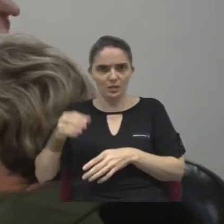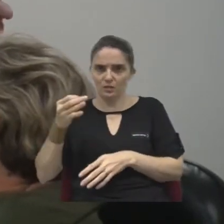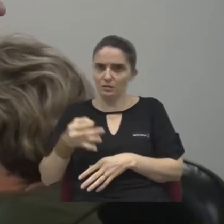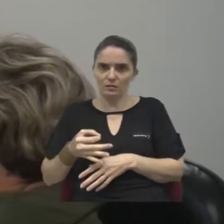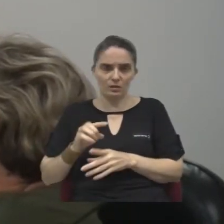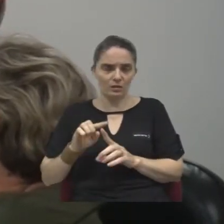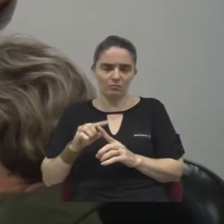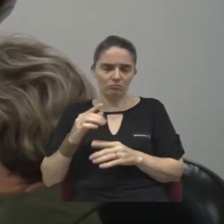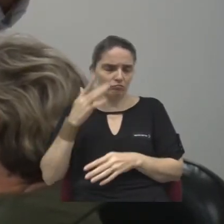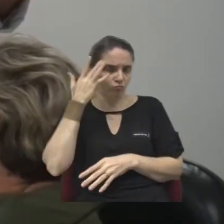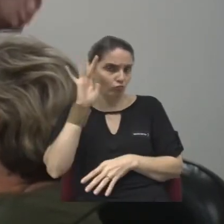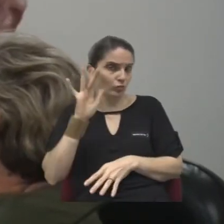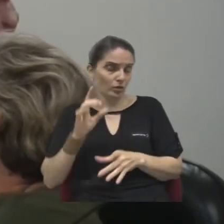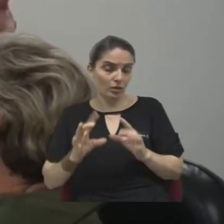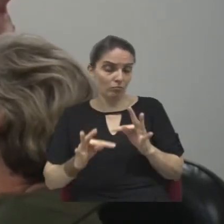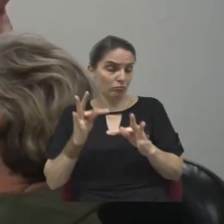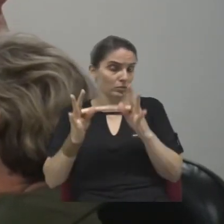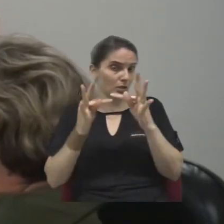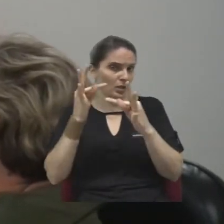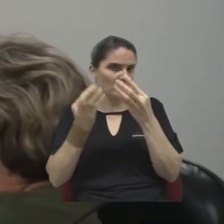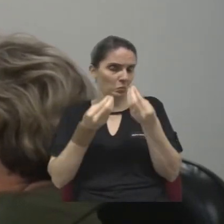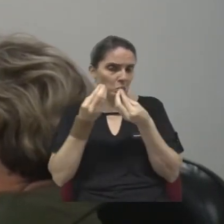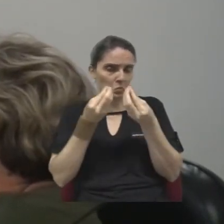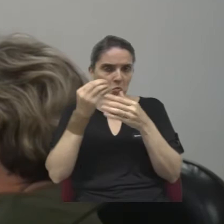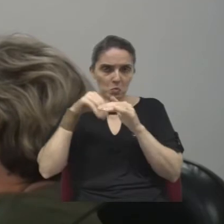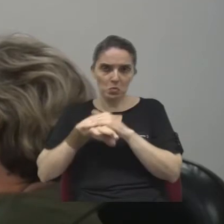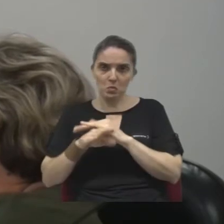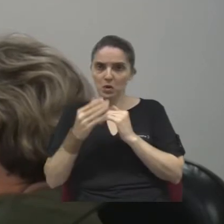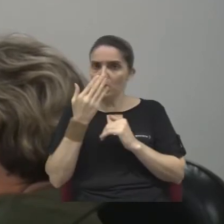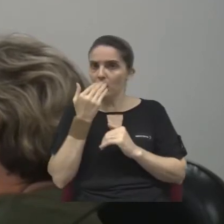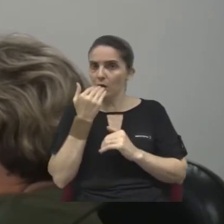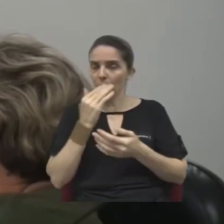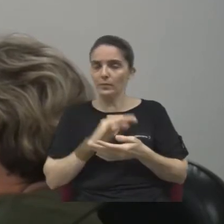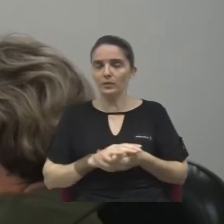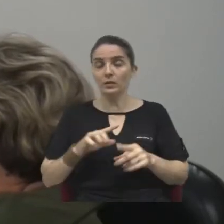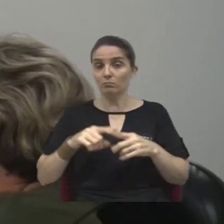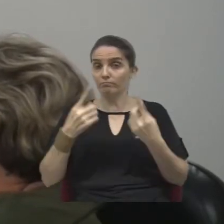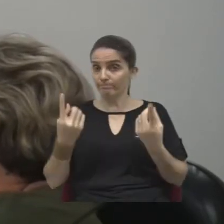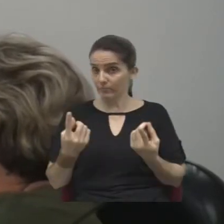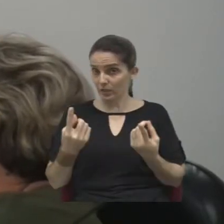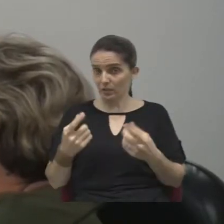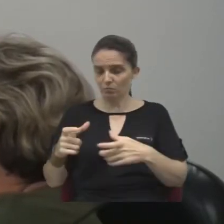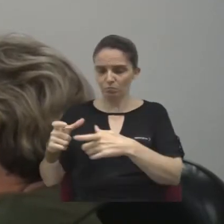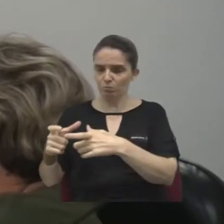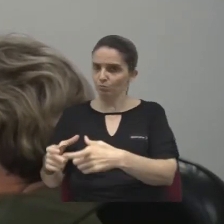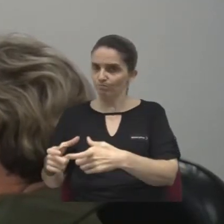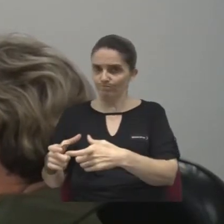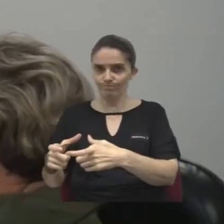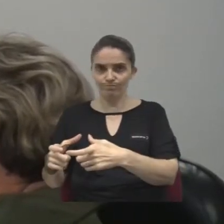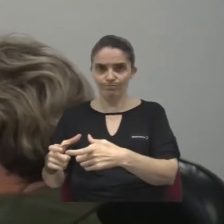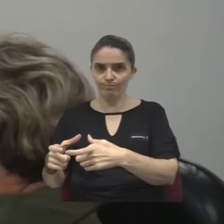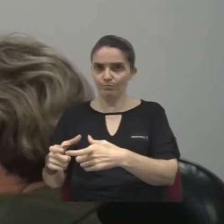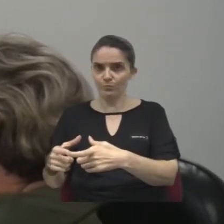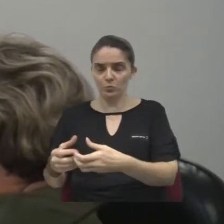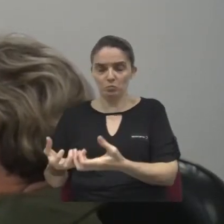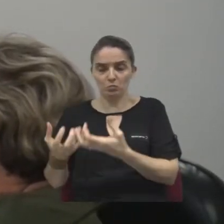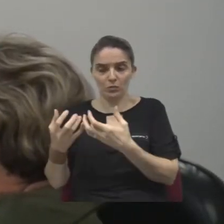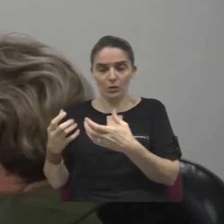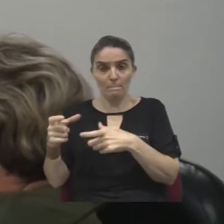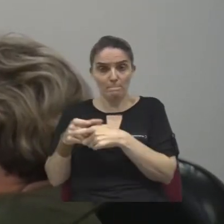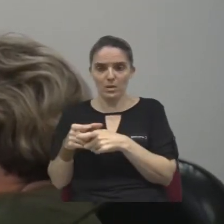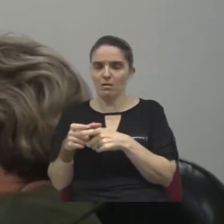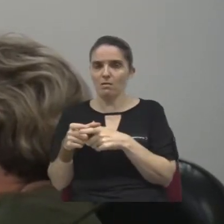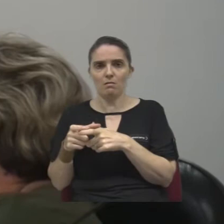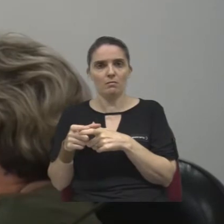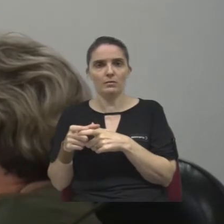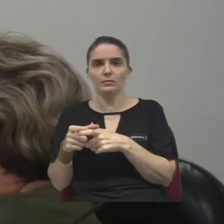técnica, como é armazenamento de alimento, mas eu acredito que ali o espaço não suporta esse armazenamento, o lugar